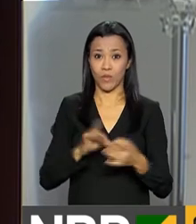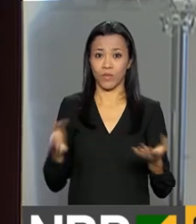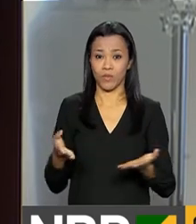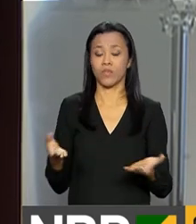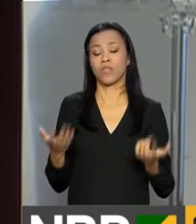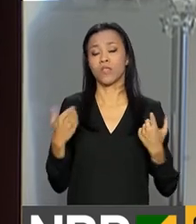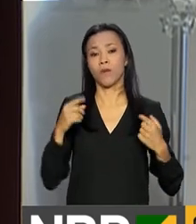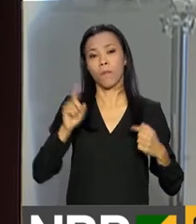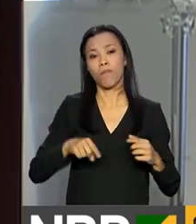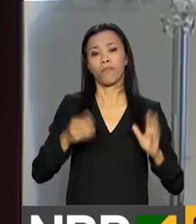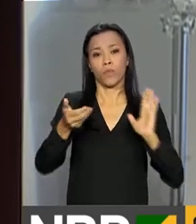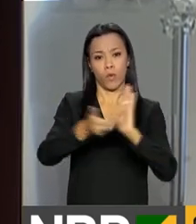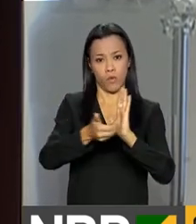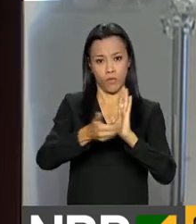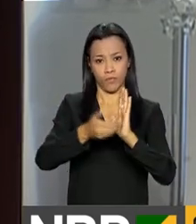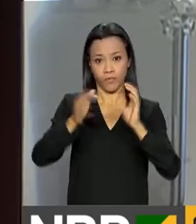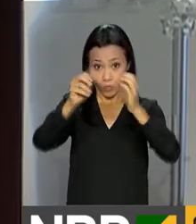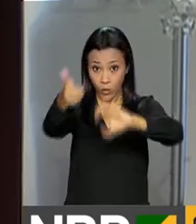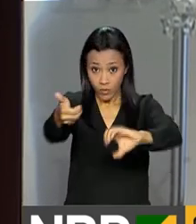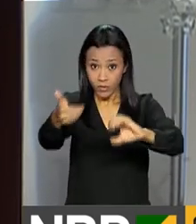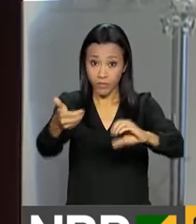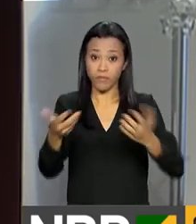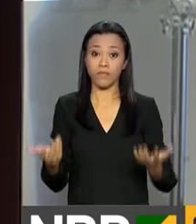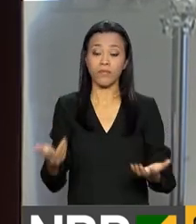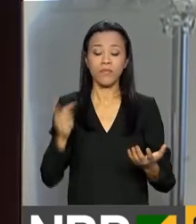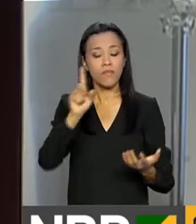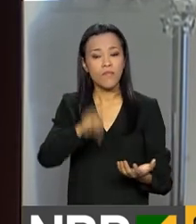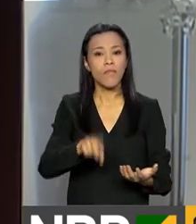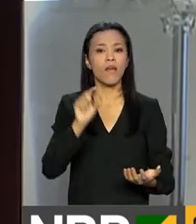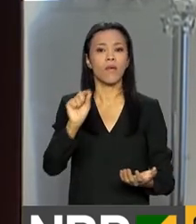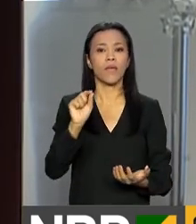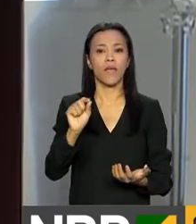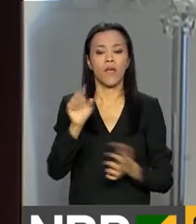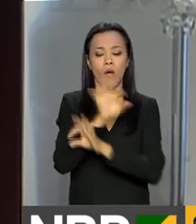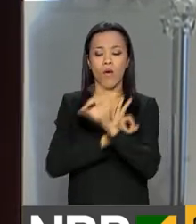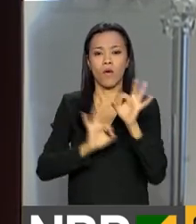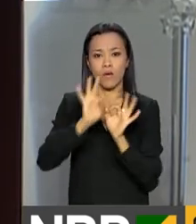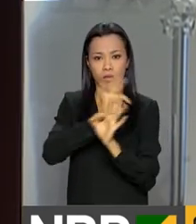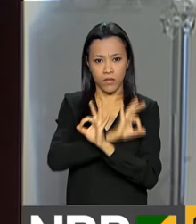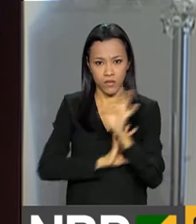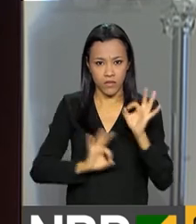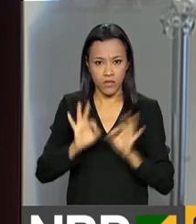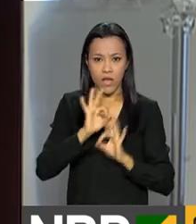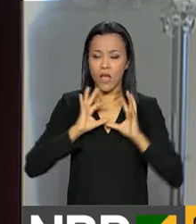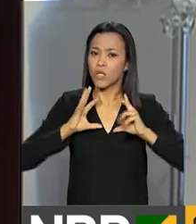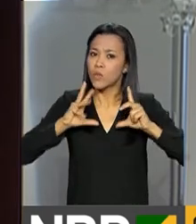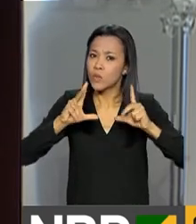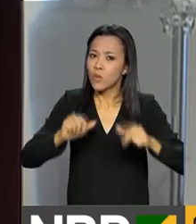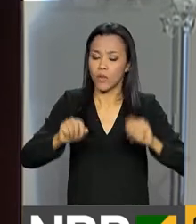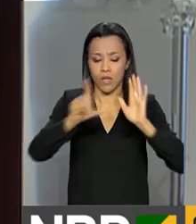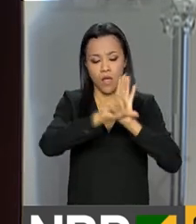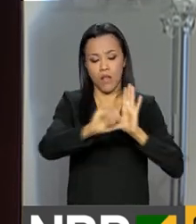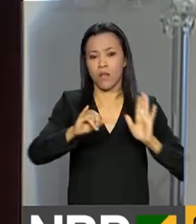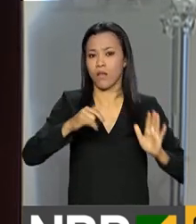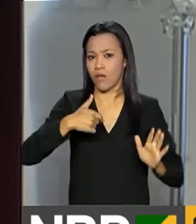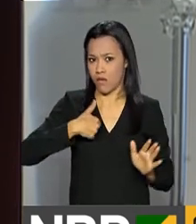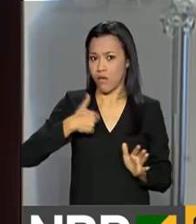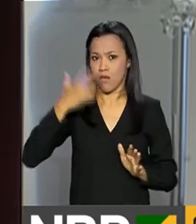Congresso Nacional, do meu ponto de vista, é esse: é reorganizar toda essa legislação.